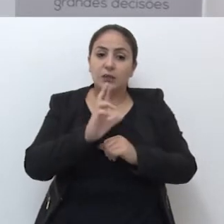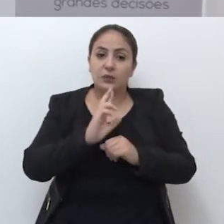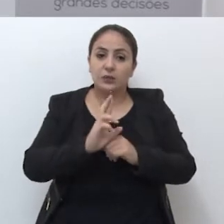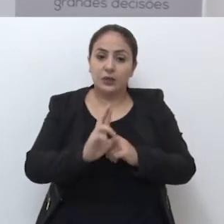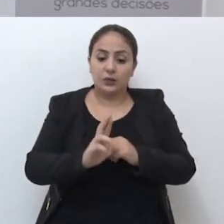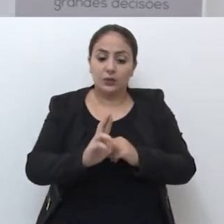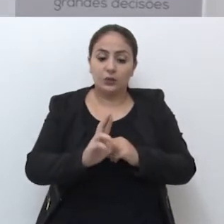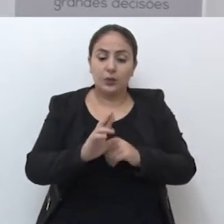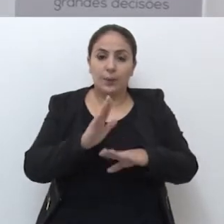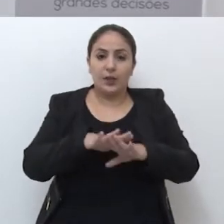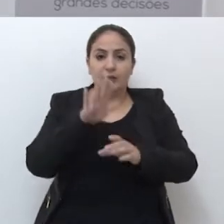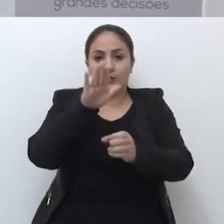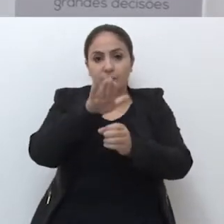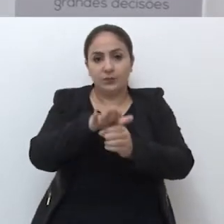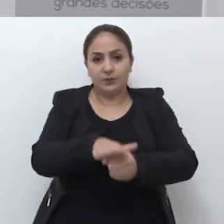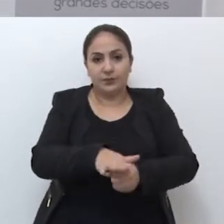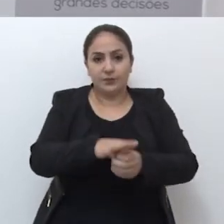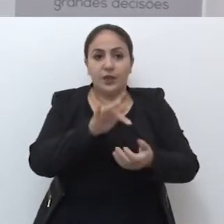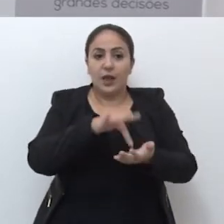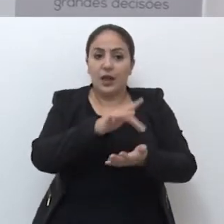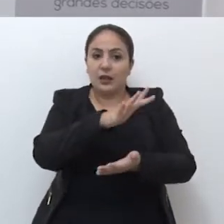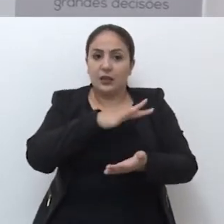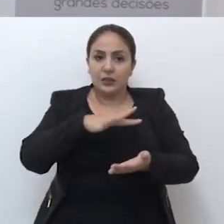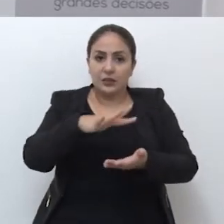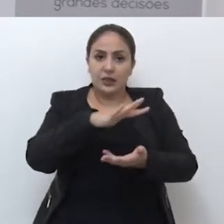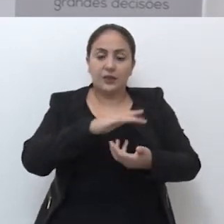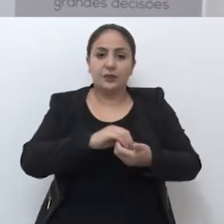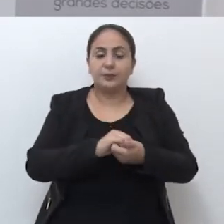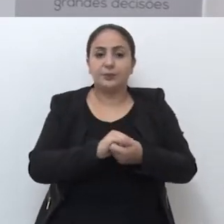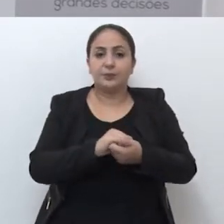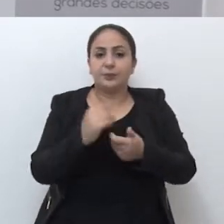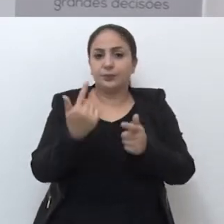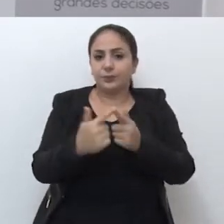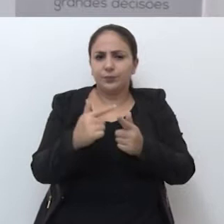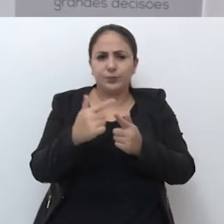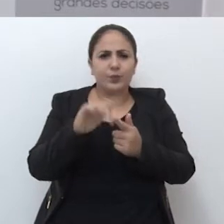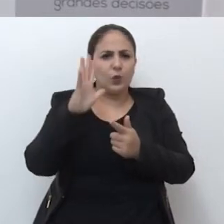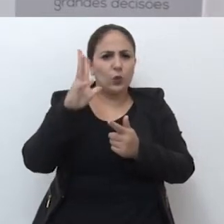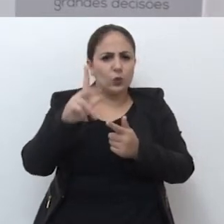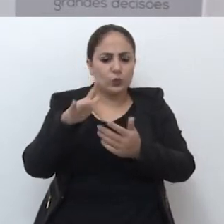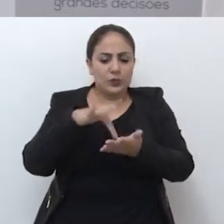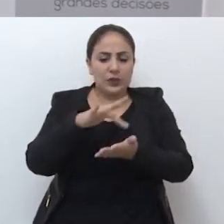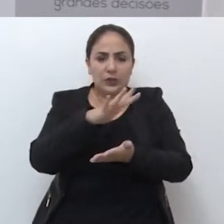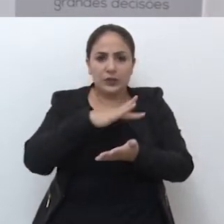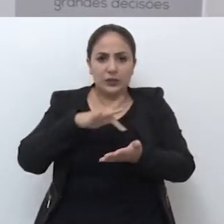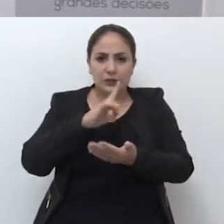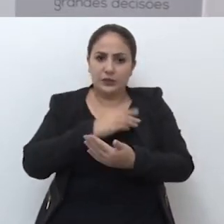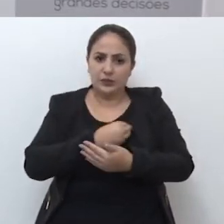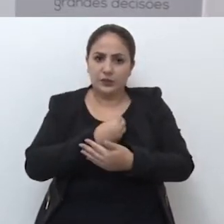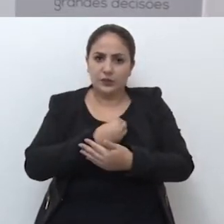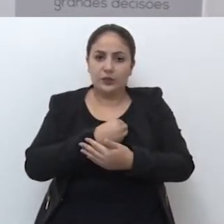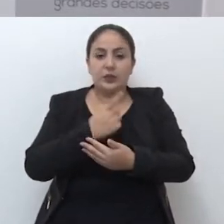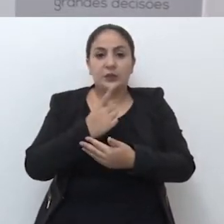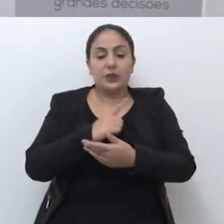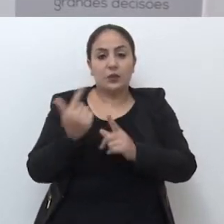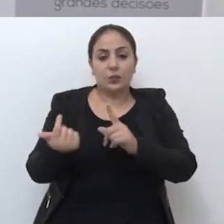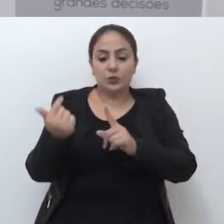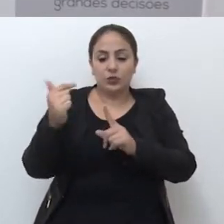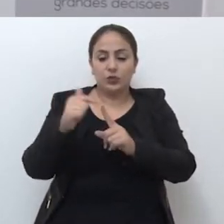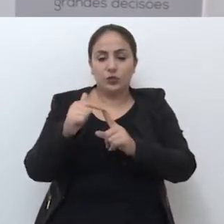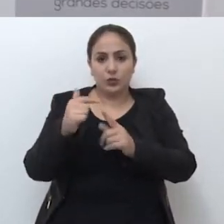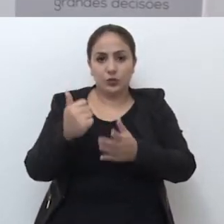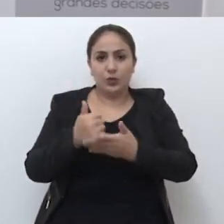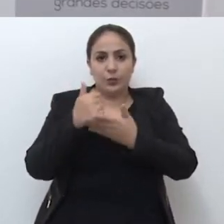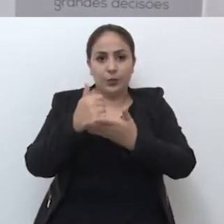a resultados opressores. A realidades tirânicas. Por quê? Porque toda a realidade presente ela tem como